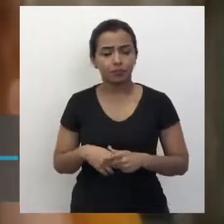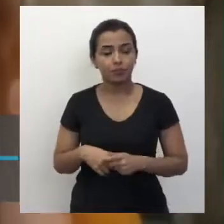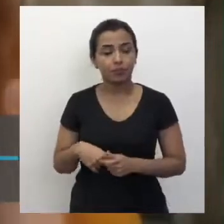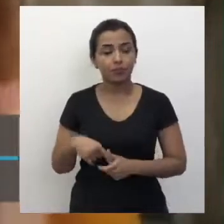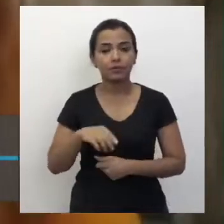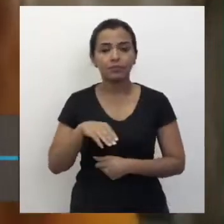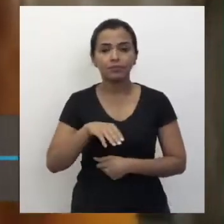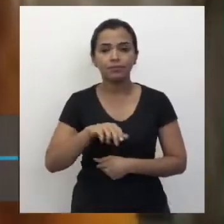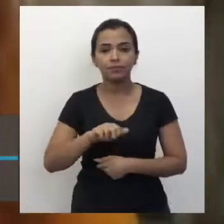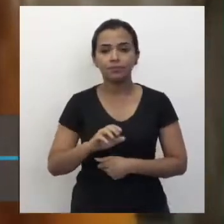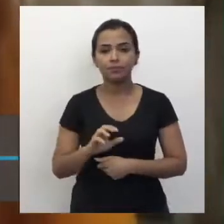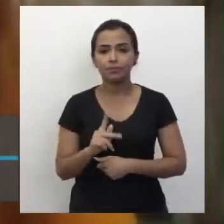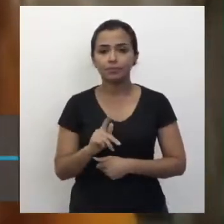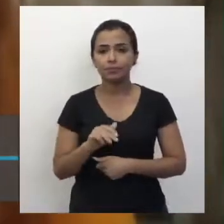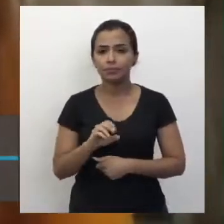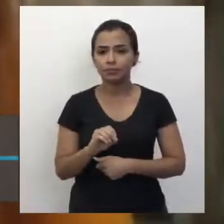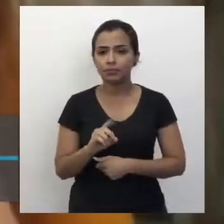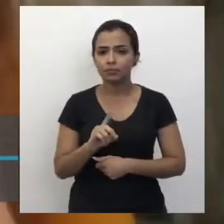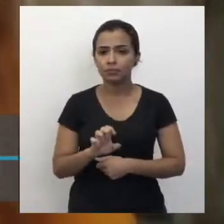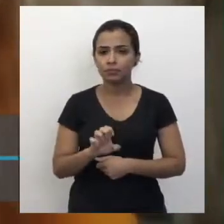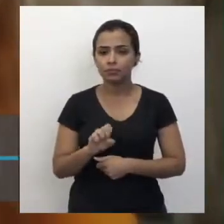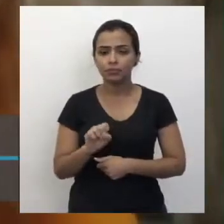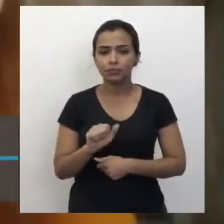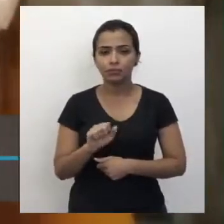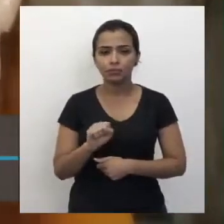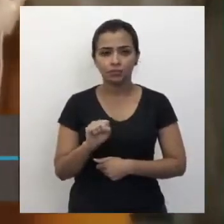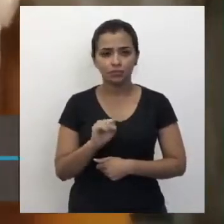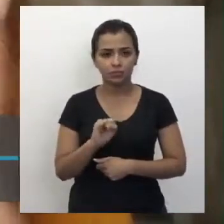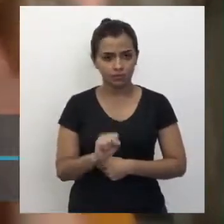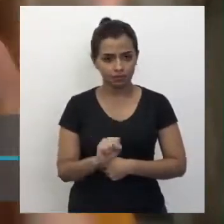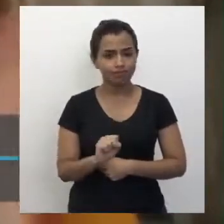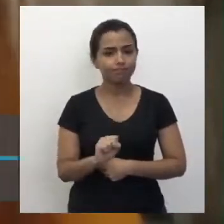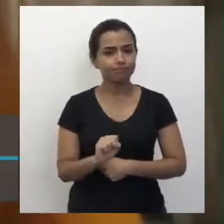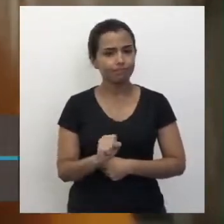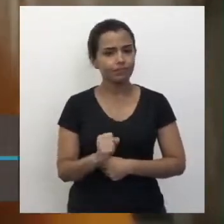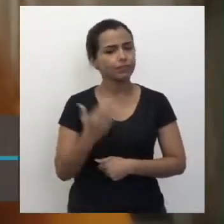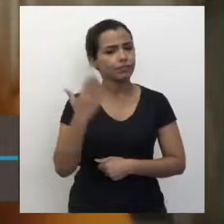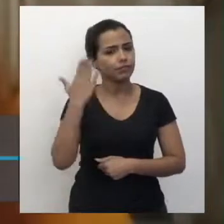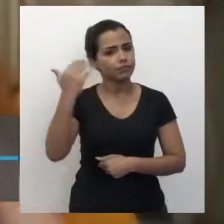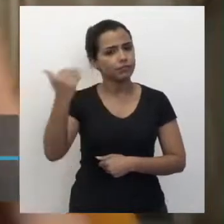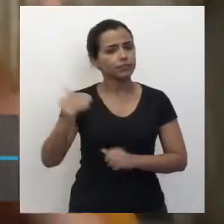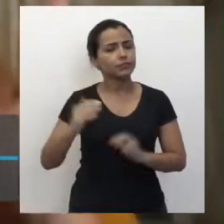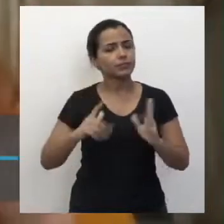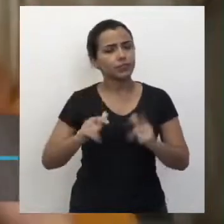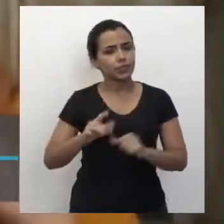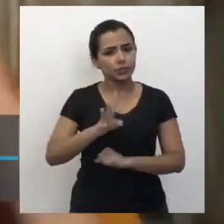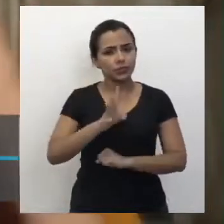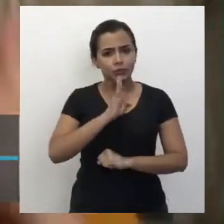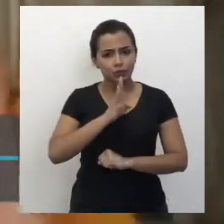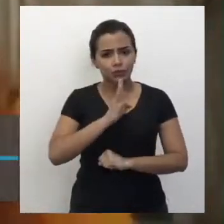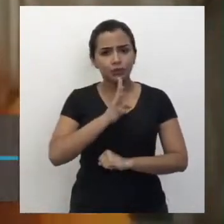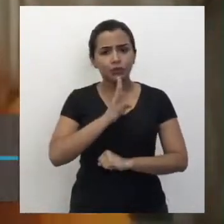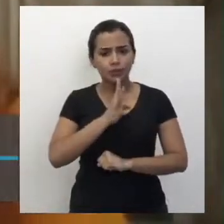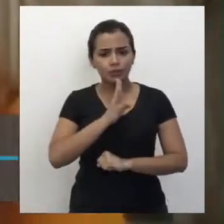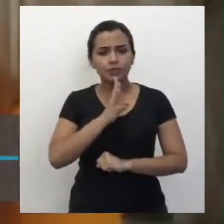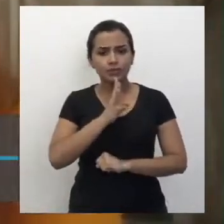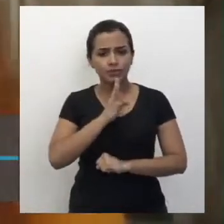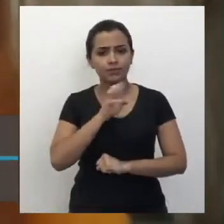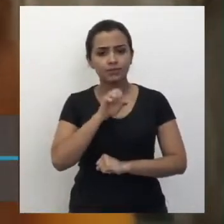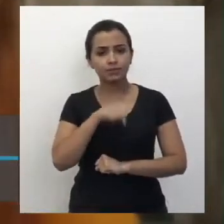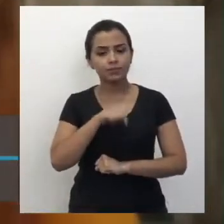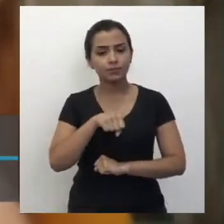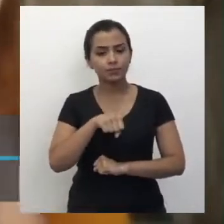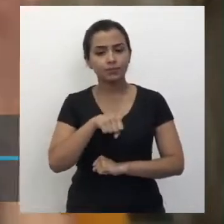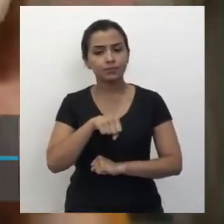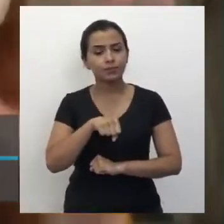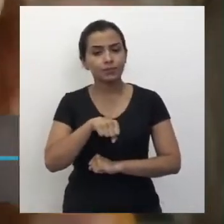de Assis, um conto de Machado de Assis bastante conhecido, bastante lido e estudado,